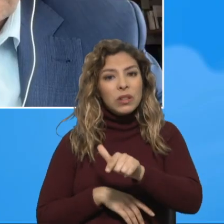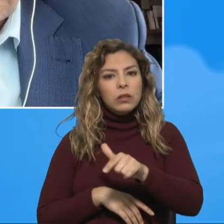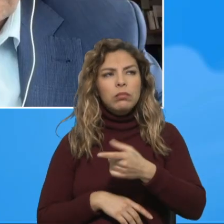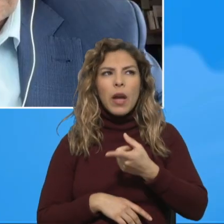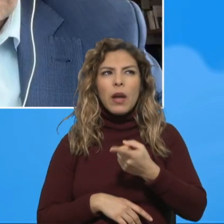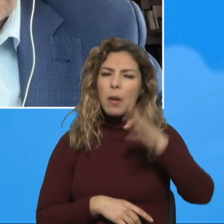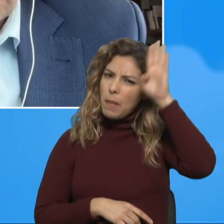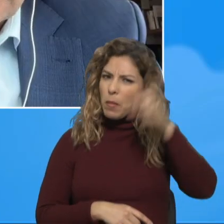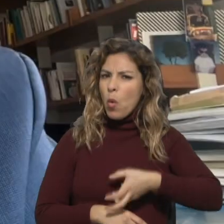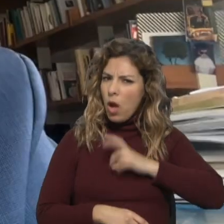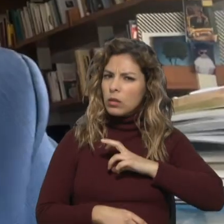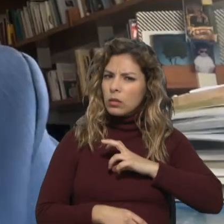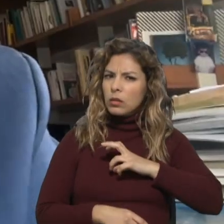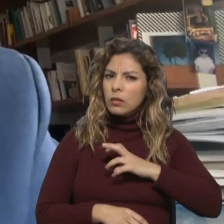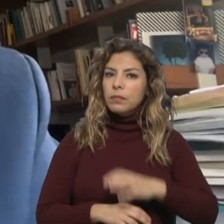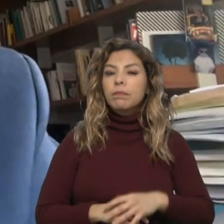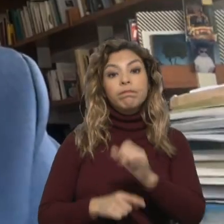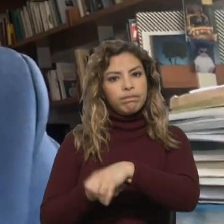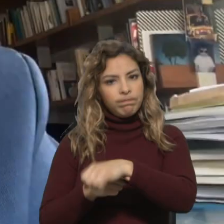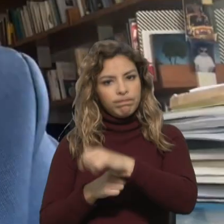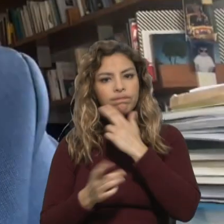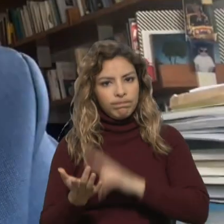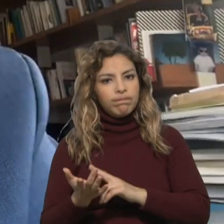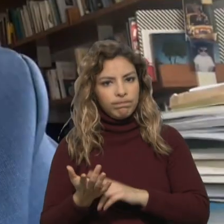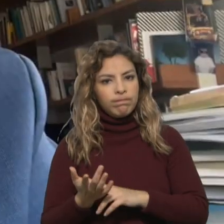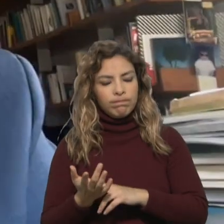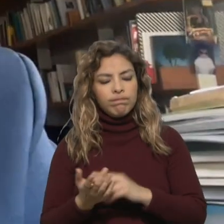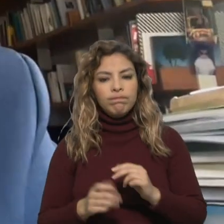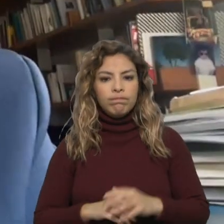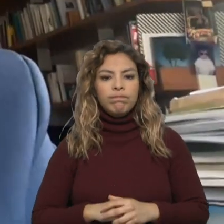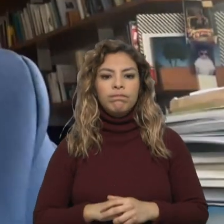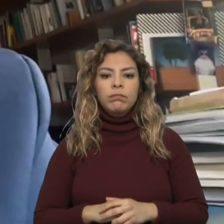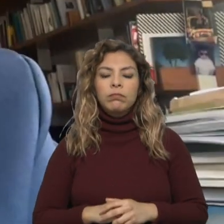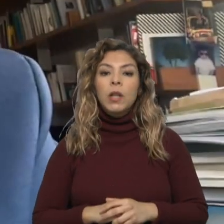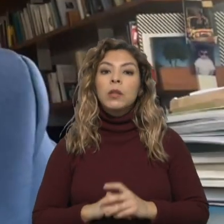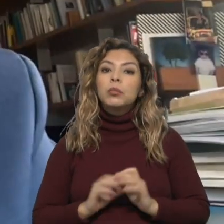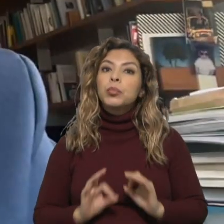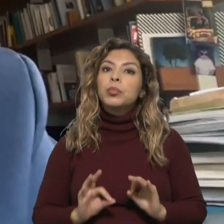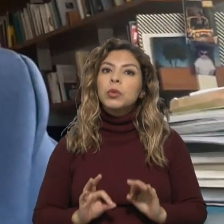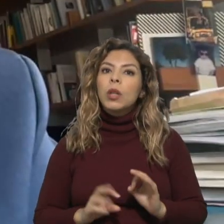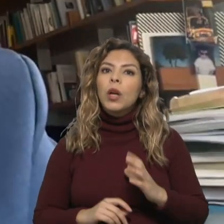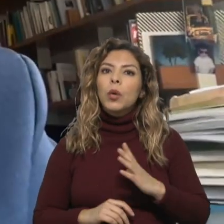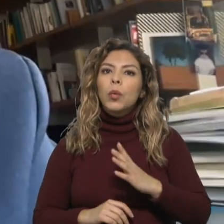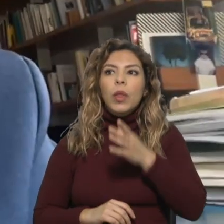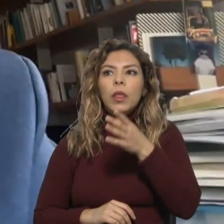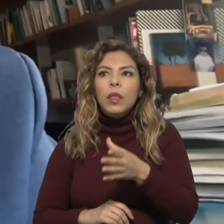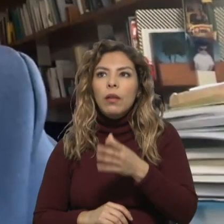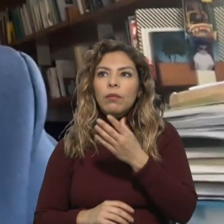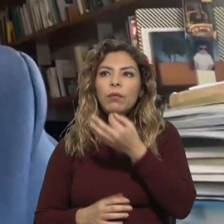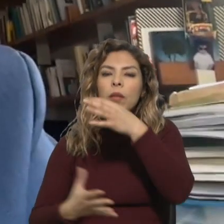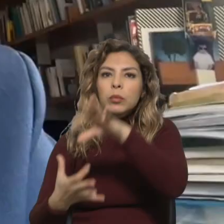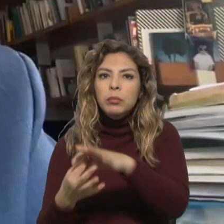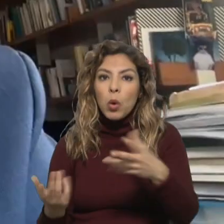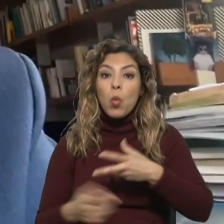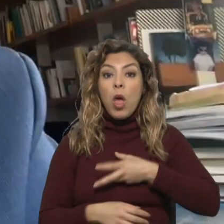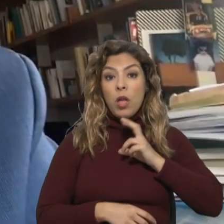corajoso. Sim, sem dúvida. Eu devo dizer, não quero, enfim, distinguir nesse aspecto a coragem em